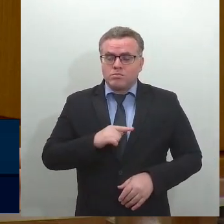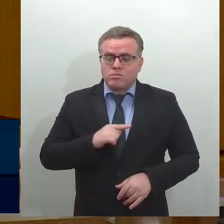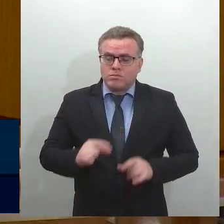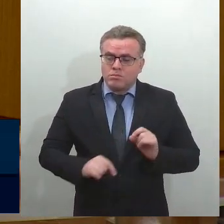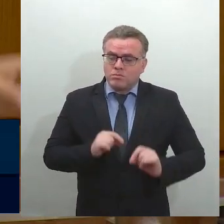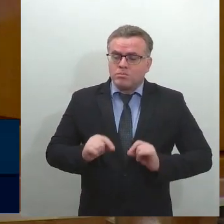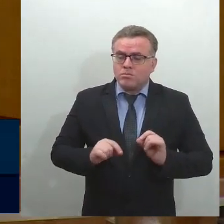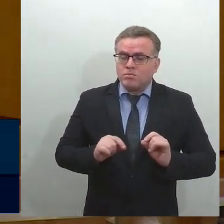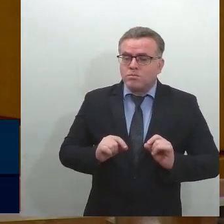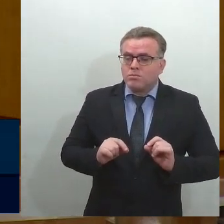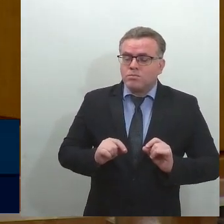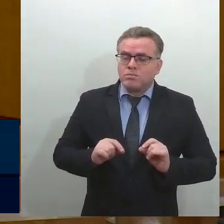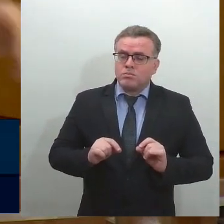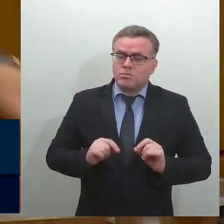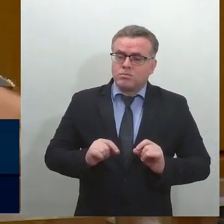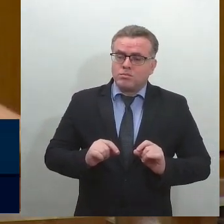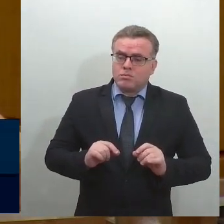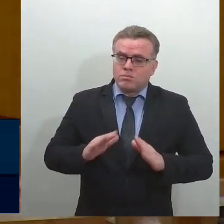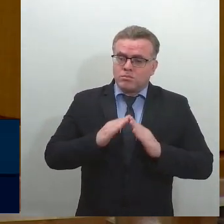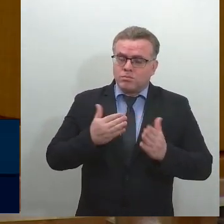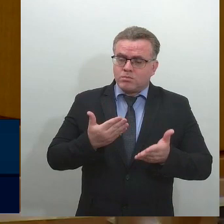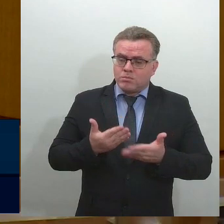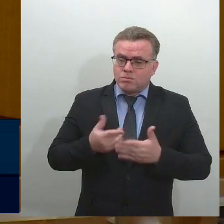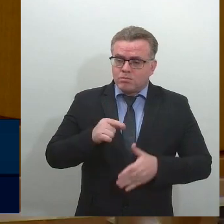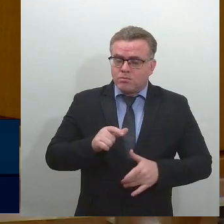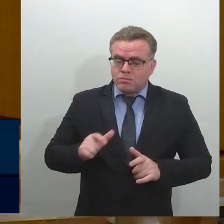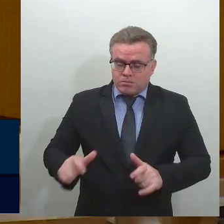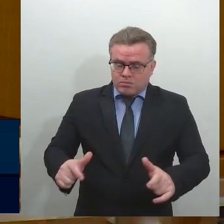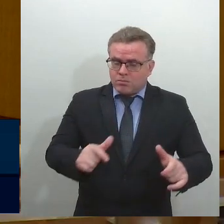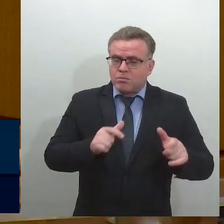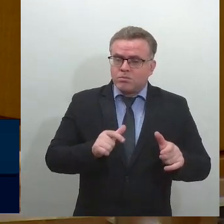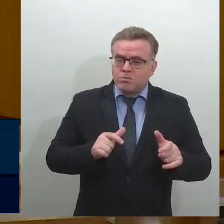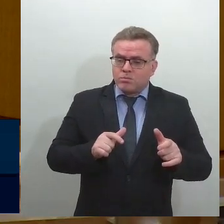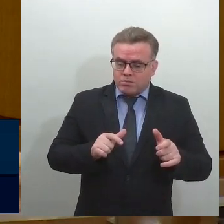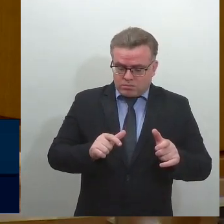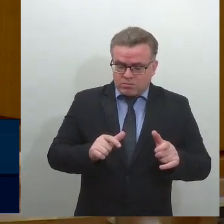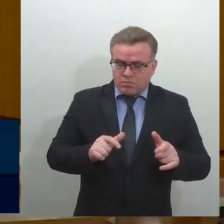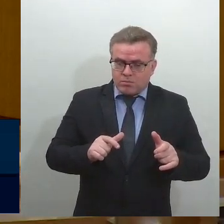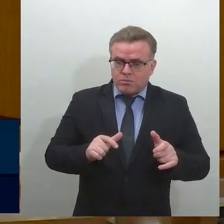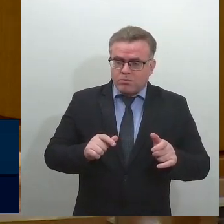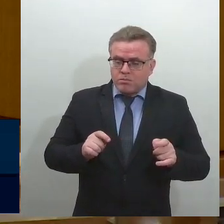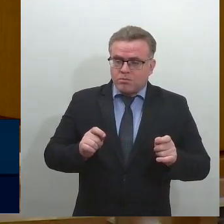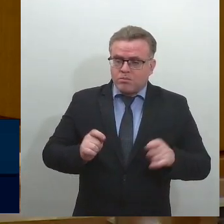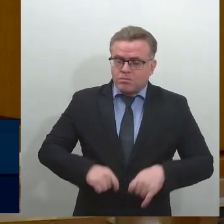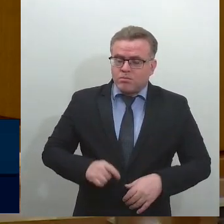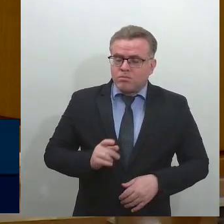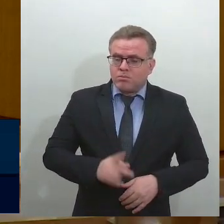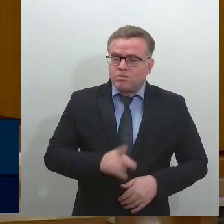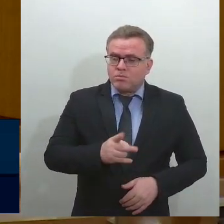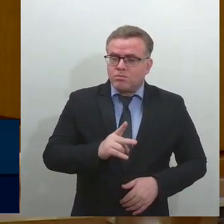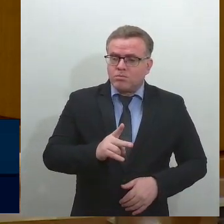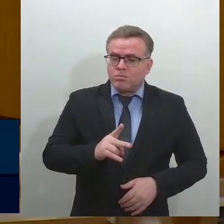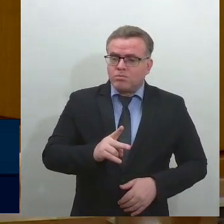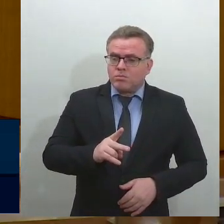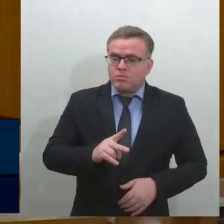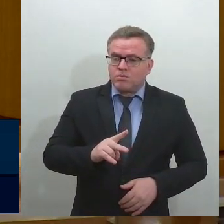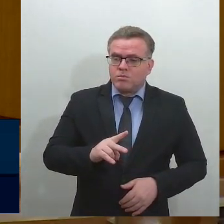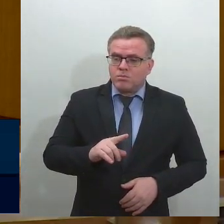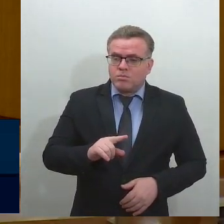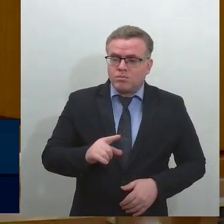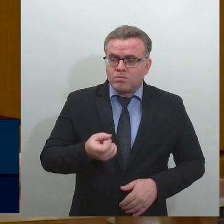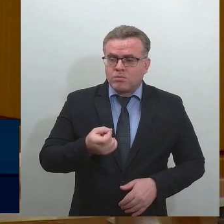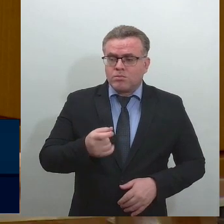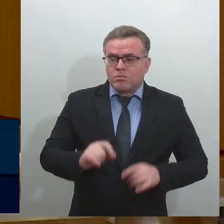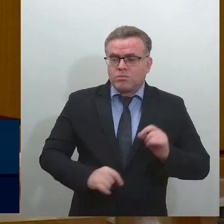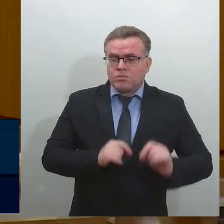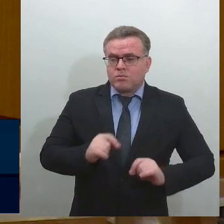escolas e linhas locais, a exemplo de Áurea e Ibrahim, a exemplo dos Reis, a exemplo aqui de Socorro, a exemplo